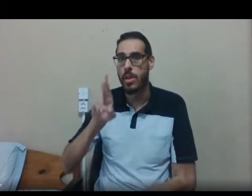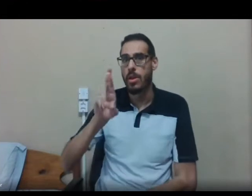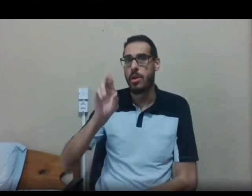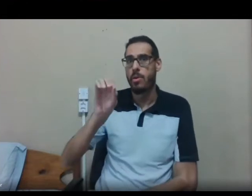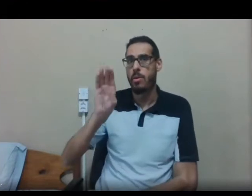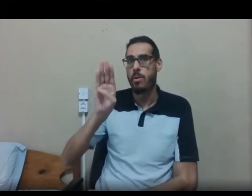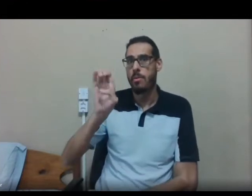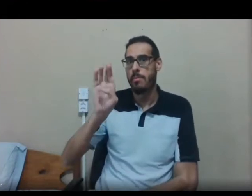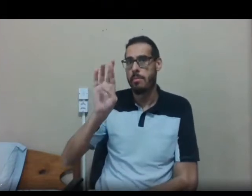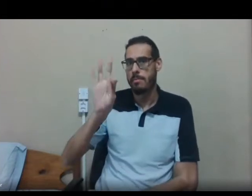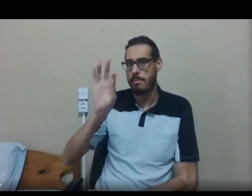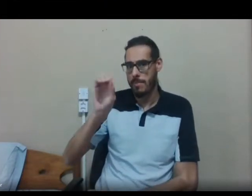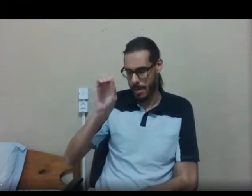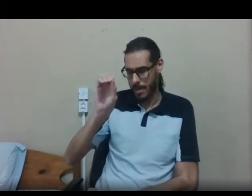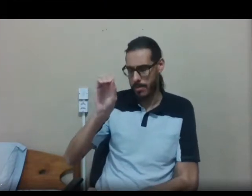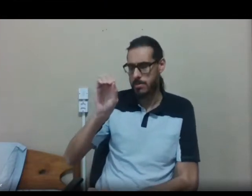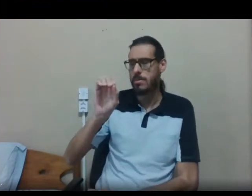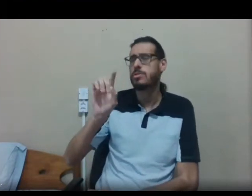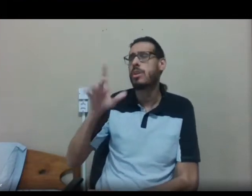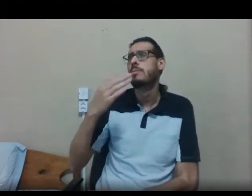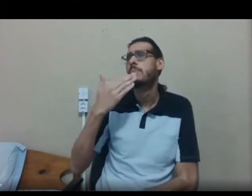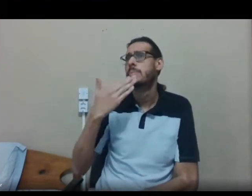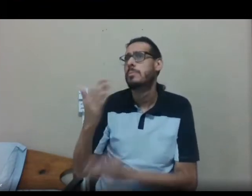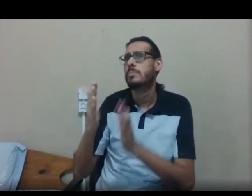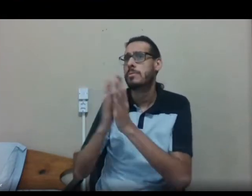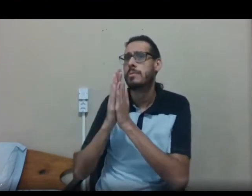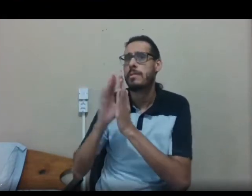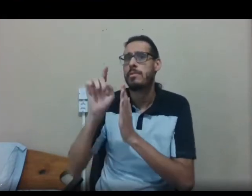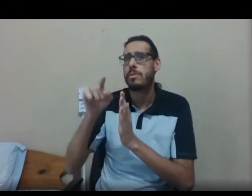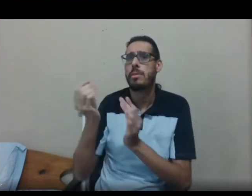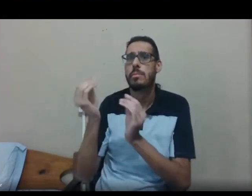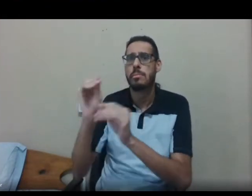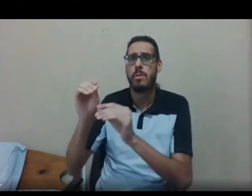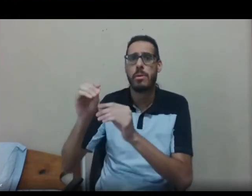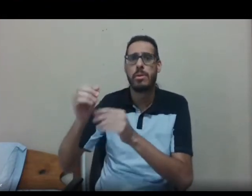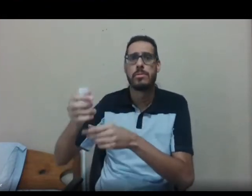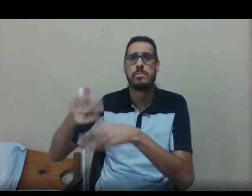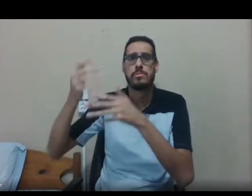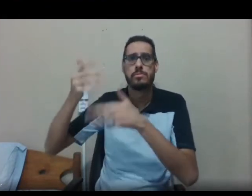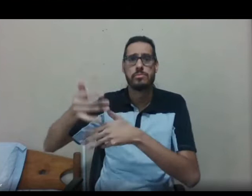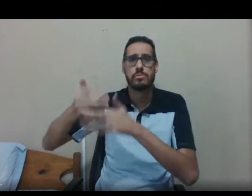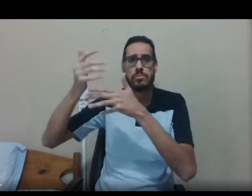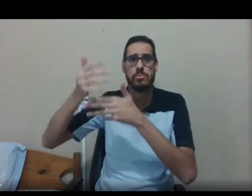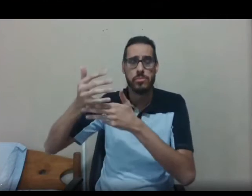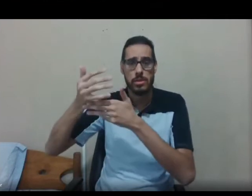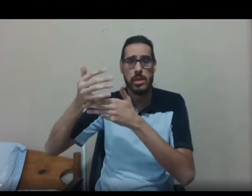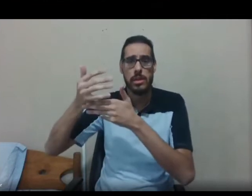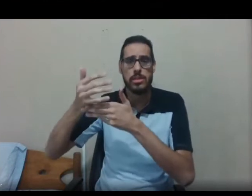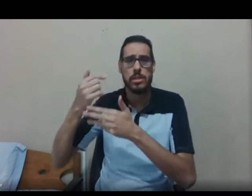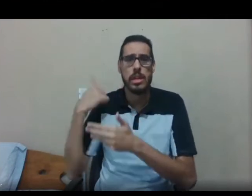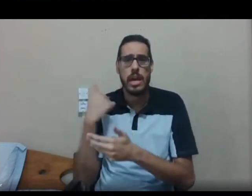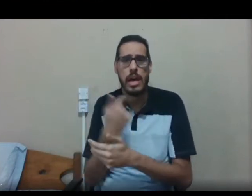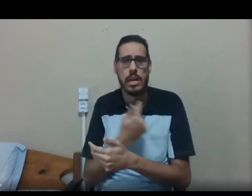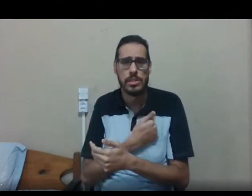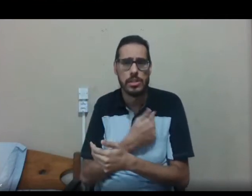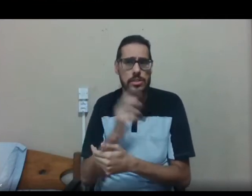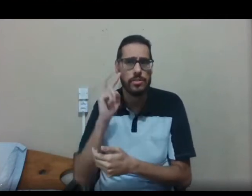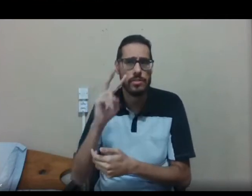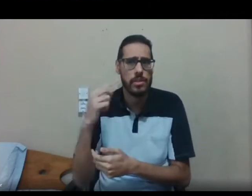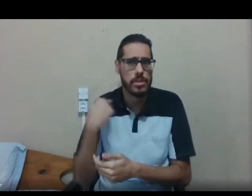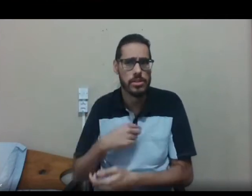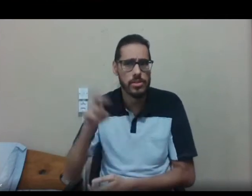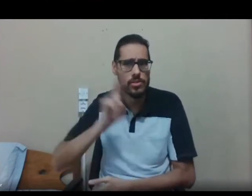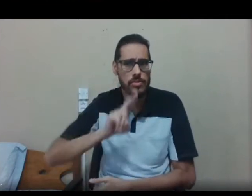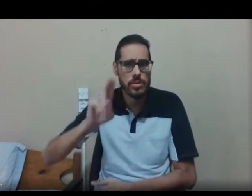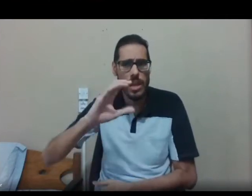não. Não. Não. É assim, as disciplinas que estão no SIGA, elas serão criadas, né, pro Moodle,